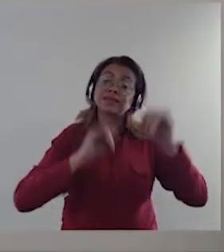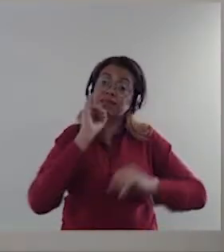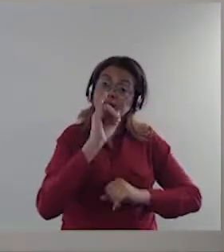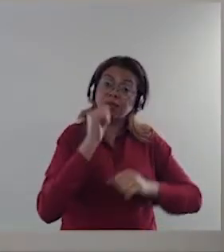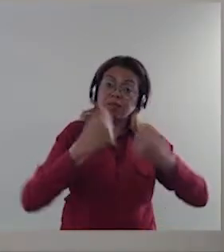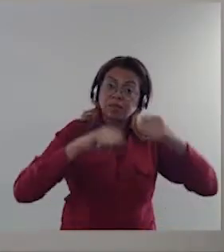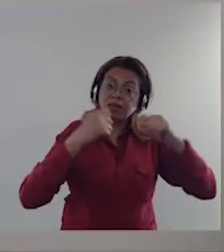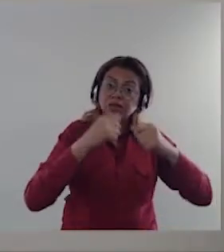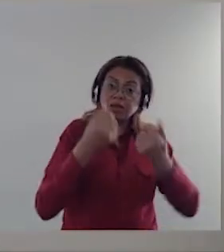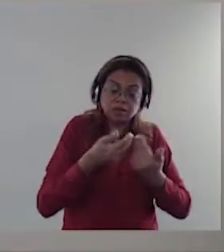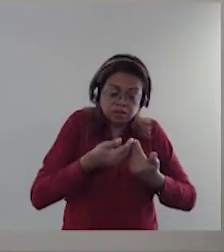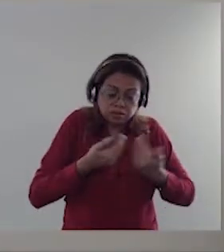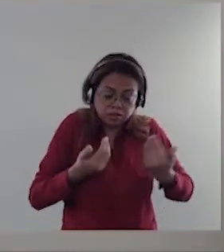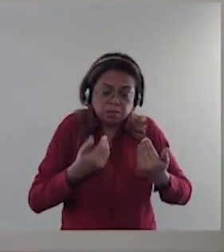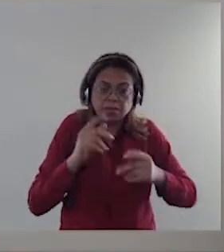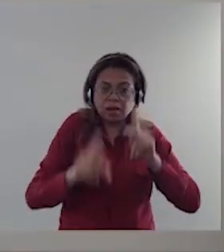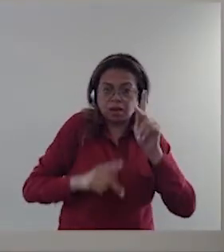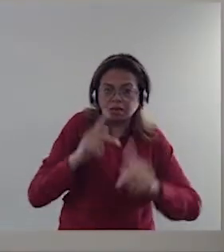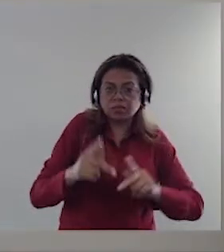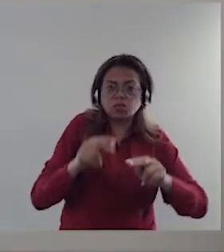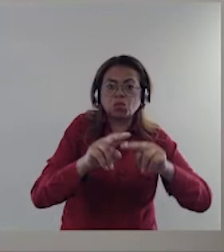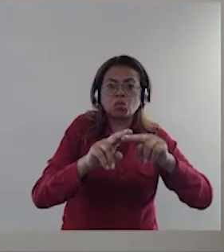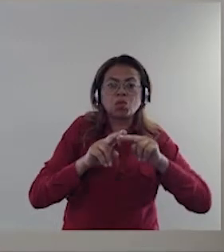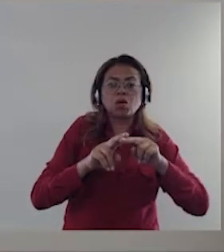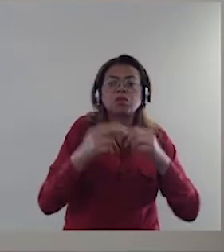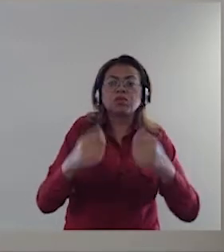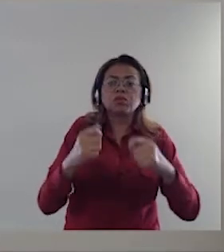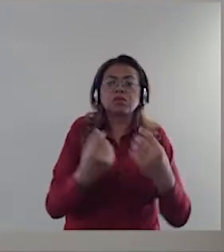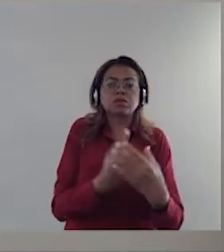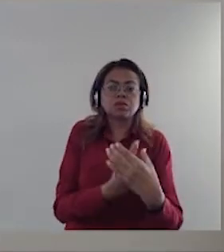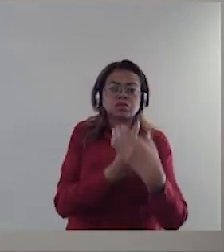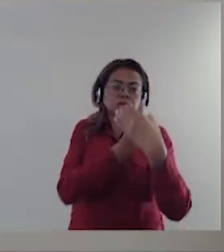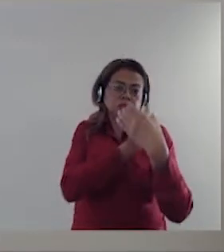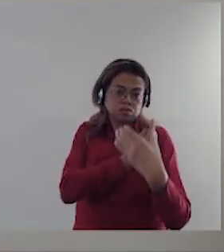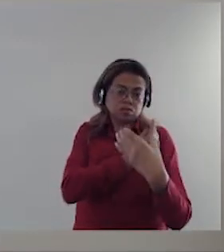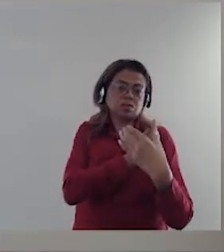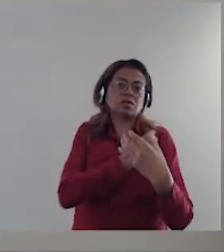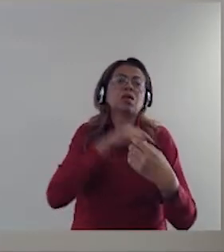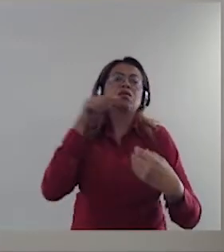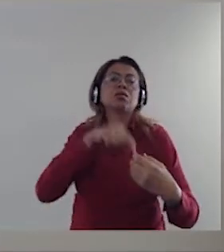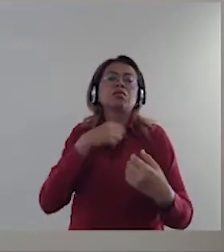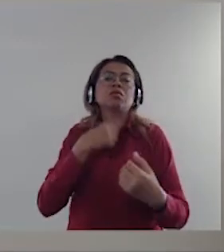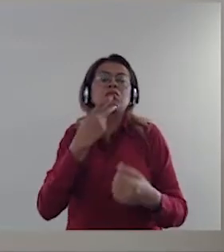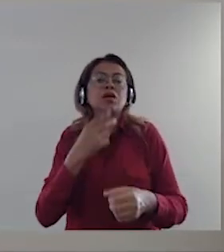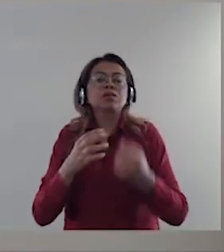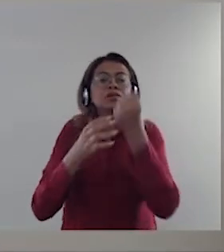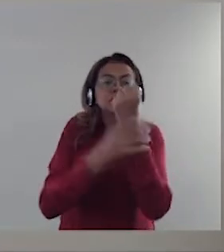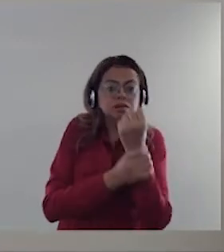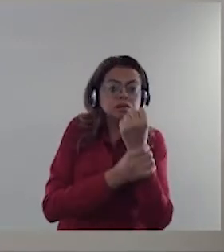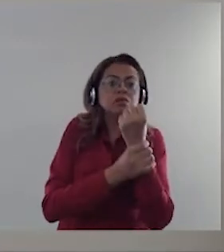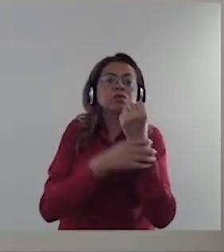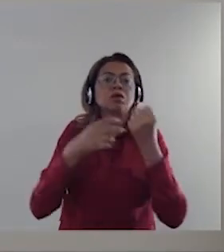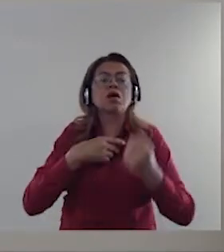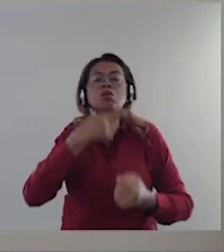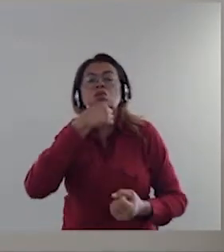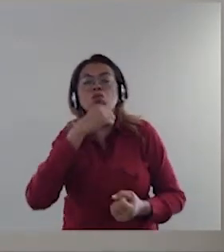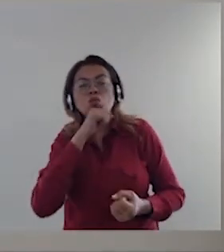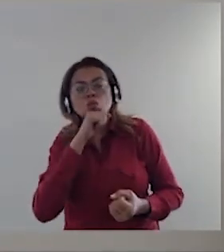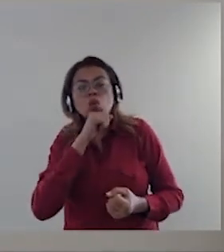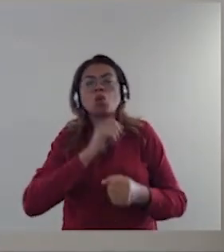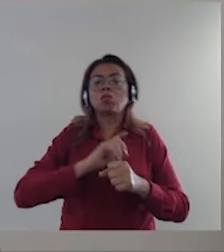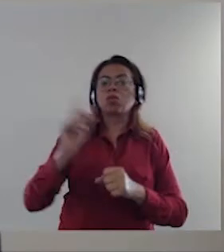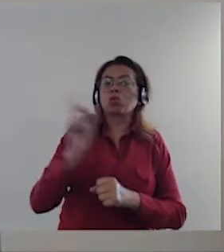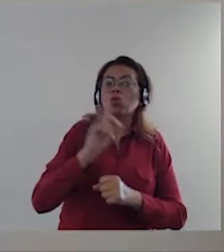as pessoas por conta da necessidade de isolamento social, será assegurada a convivência do genitor não guardião ou